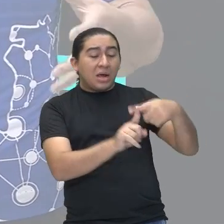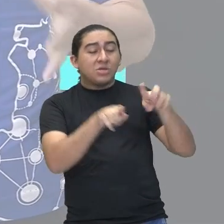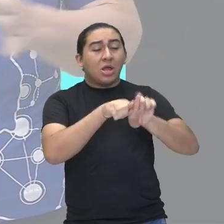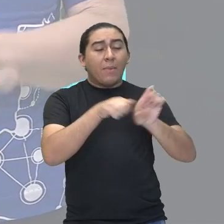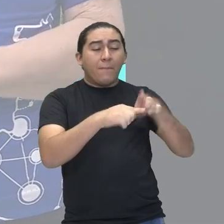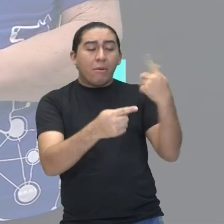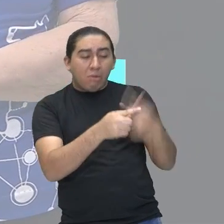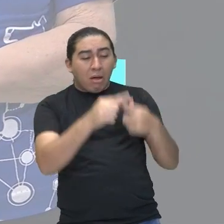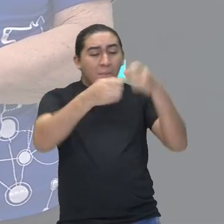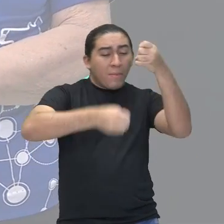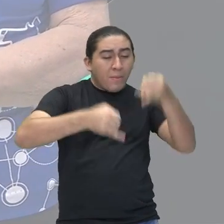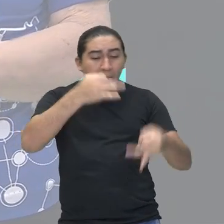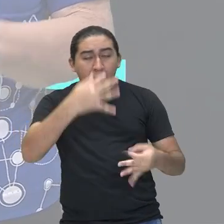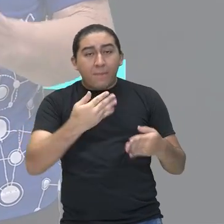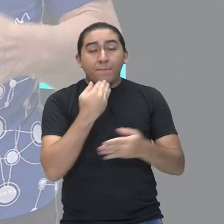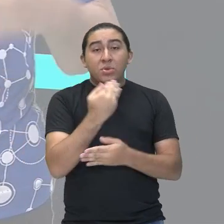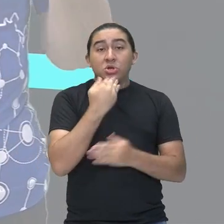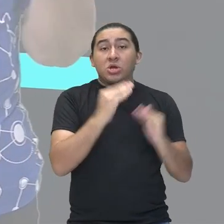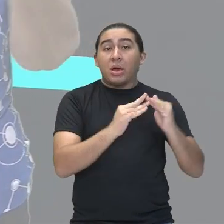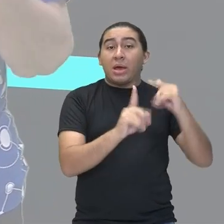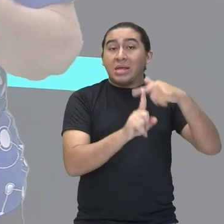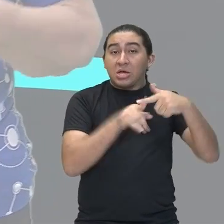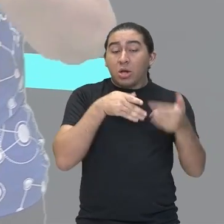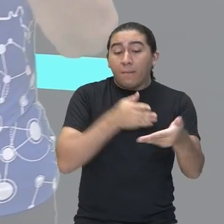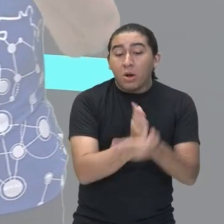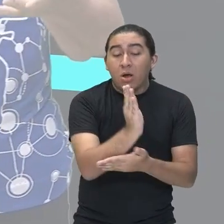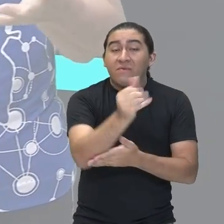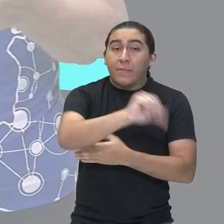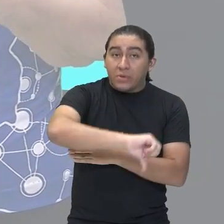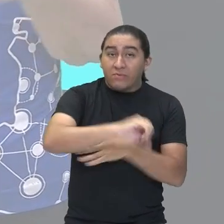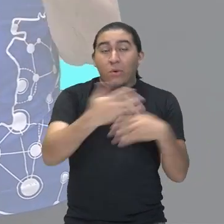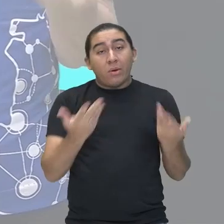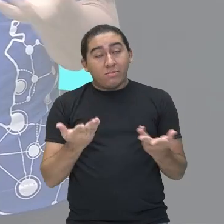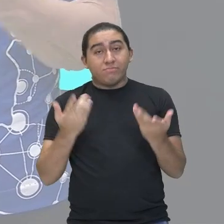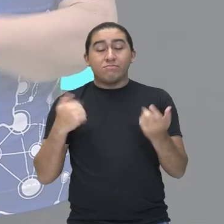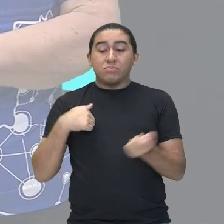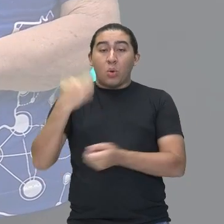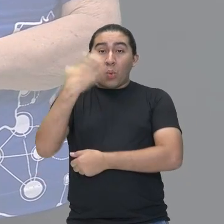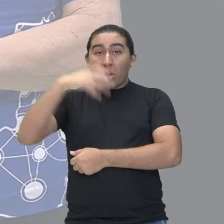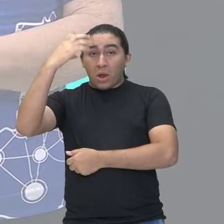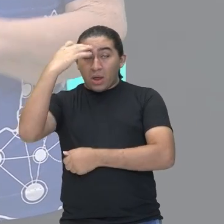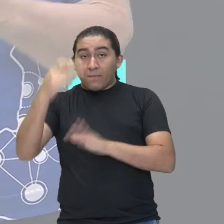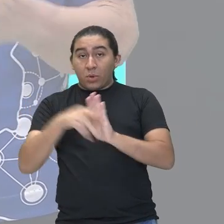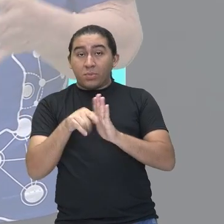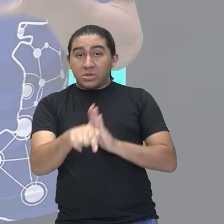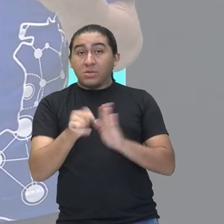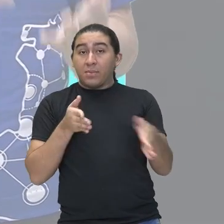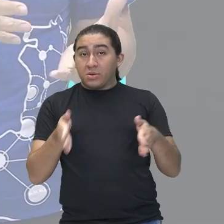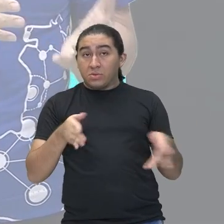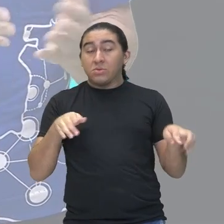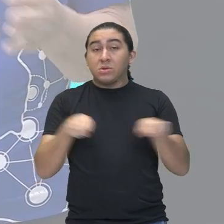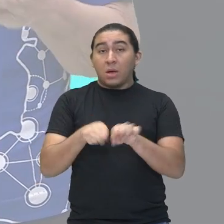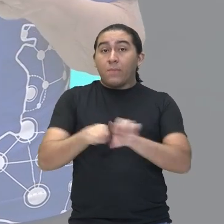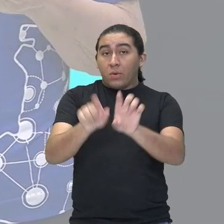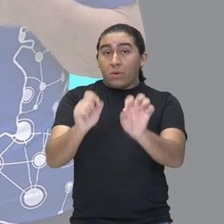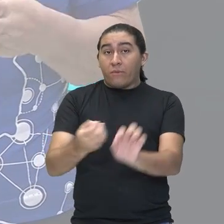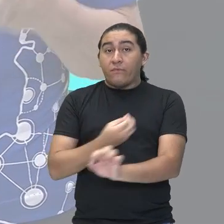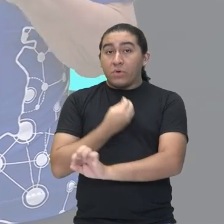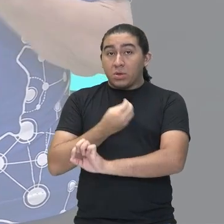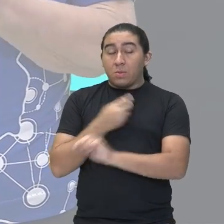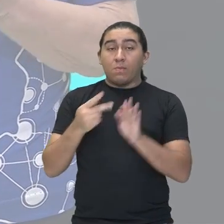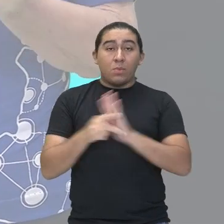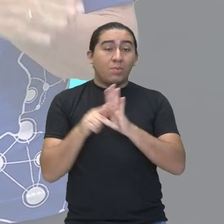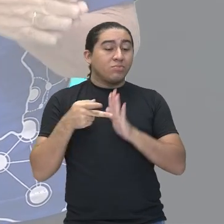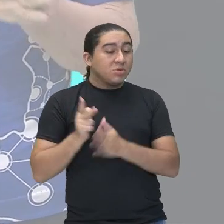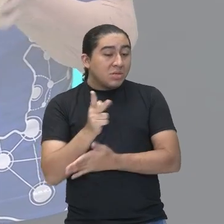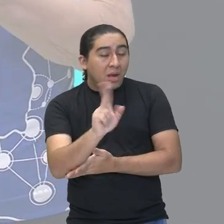e a bênção da igreja, né? Então, até os reis, nesse período do absolutismo, viviam sempre